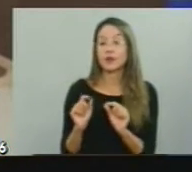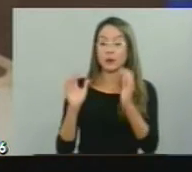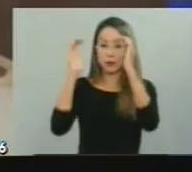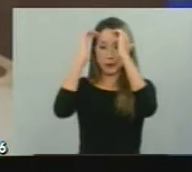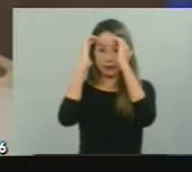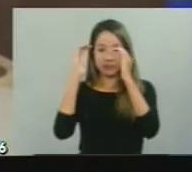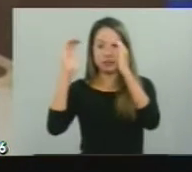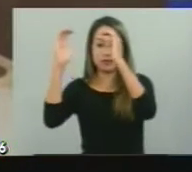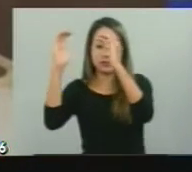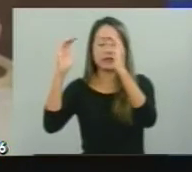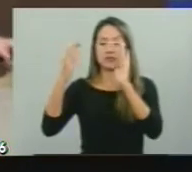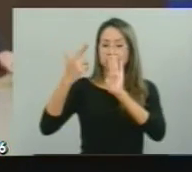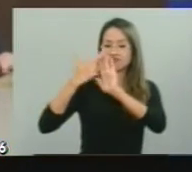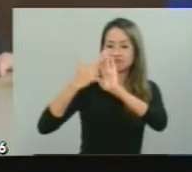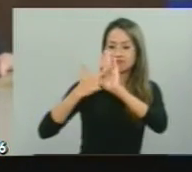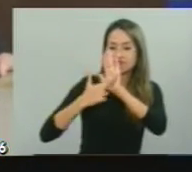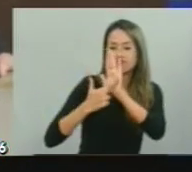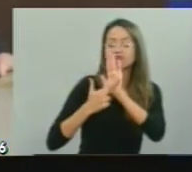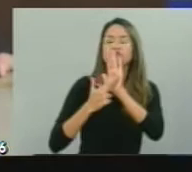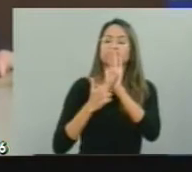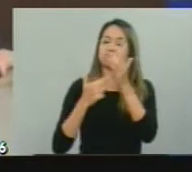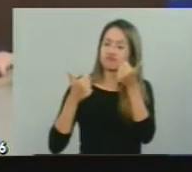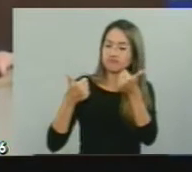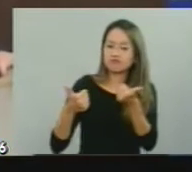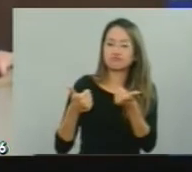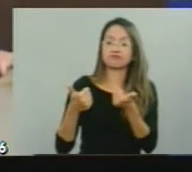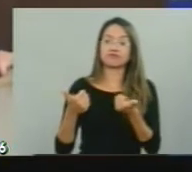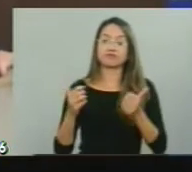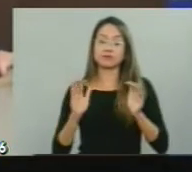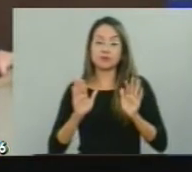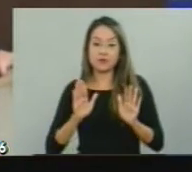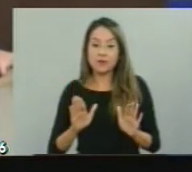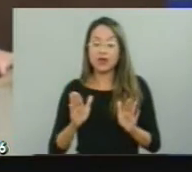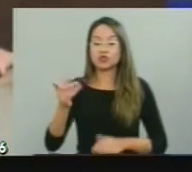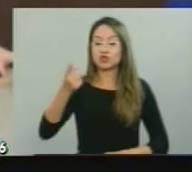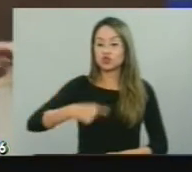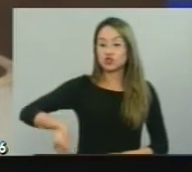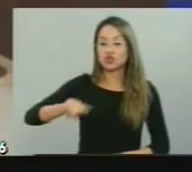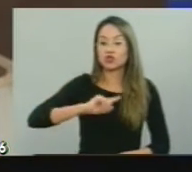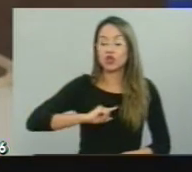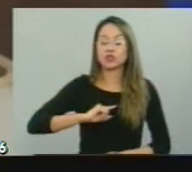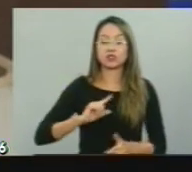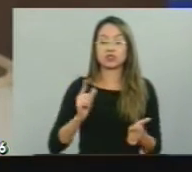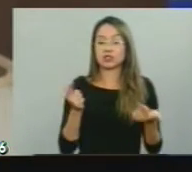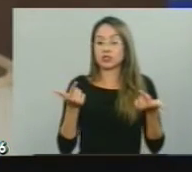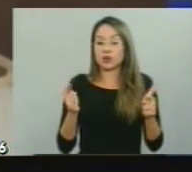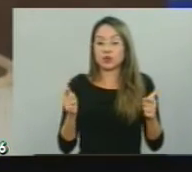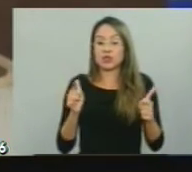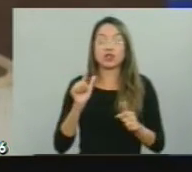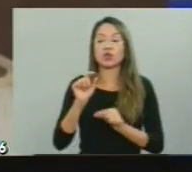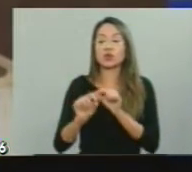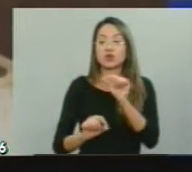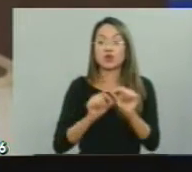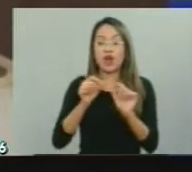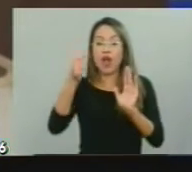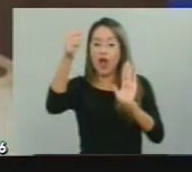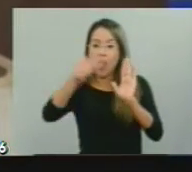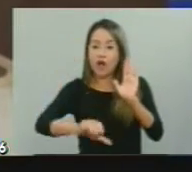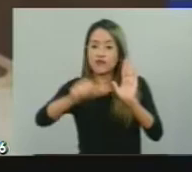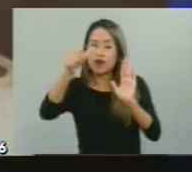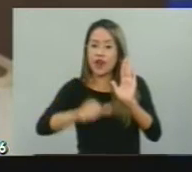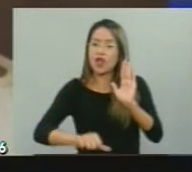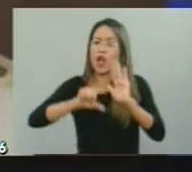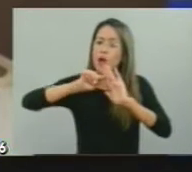obedecido, pode fazer com que nós não tenhamos a análise mais